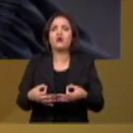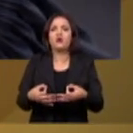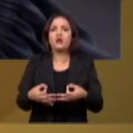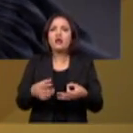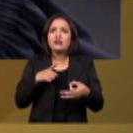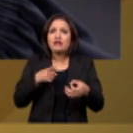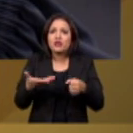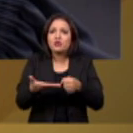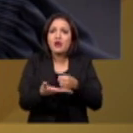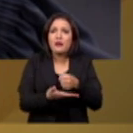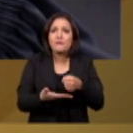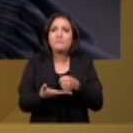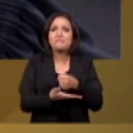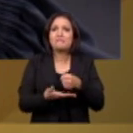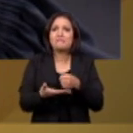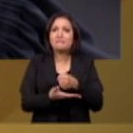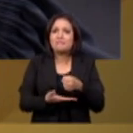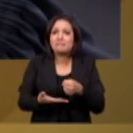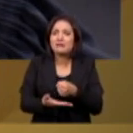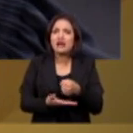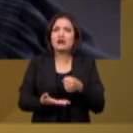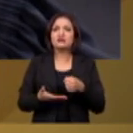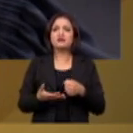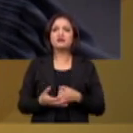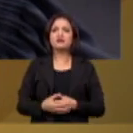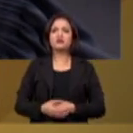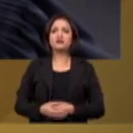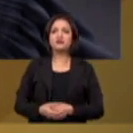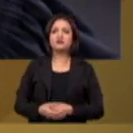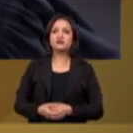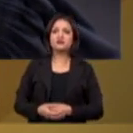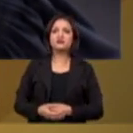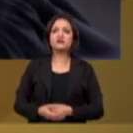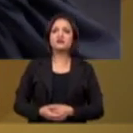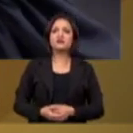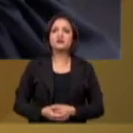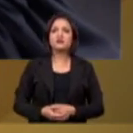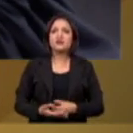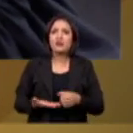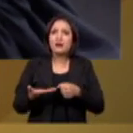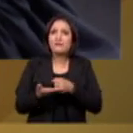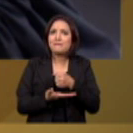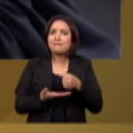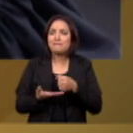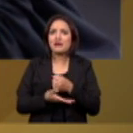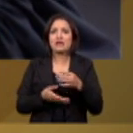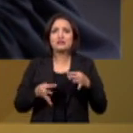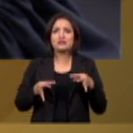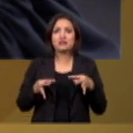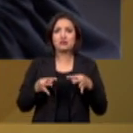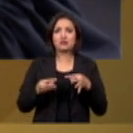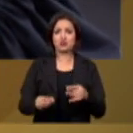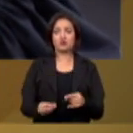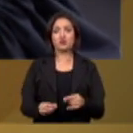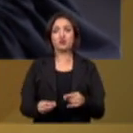suas bases e periculum in mora e fumus boni iuris e de maneira